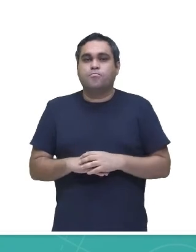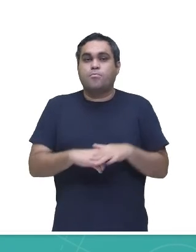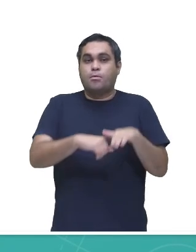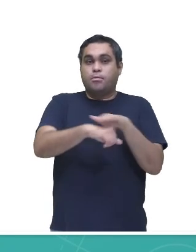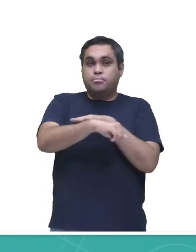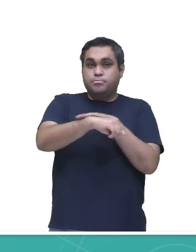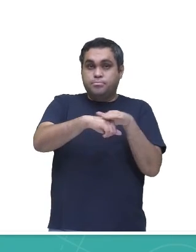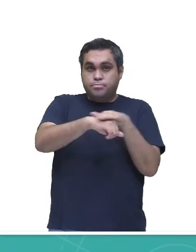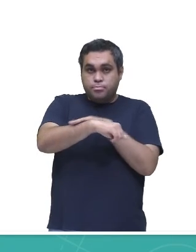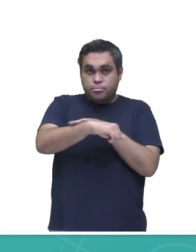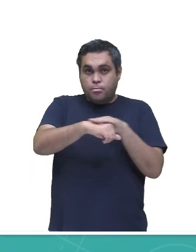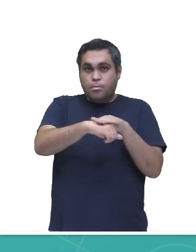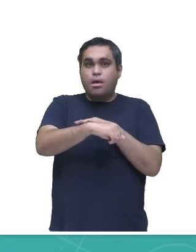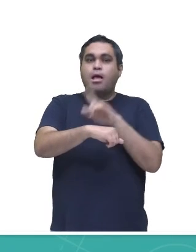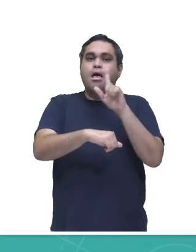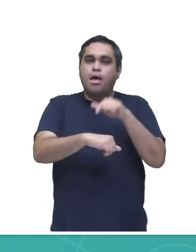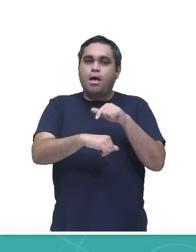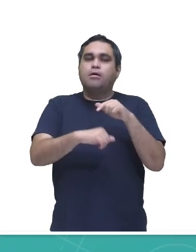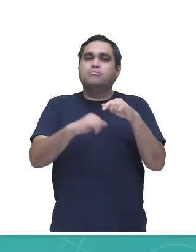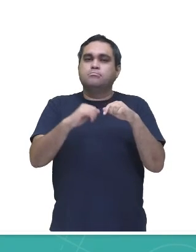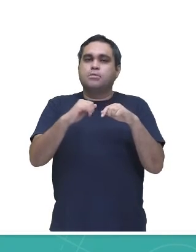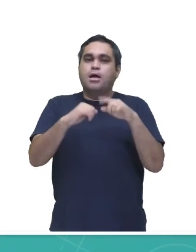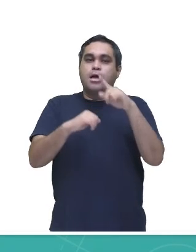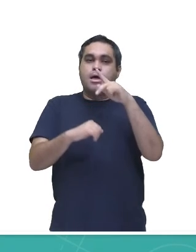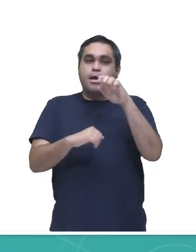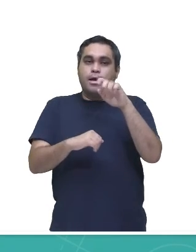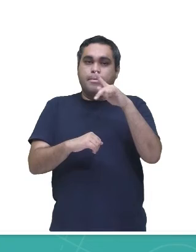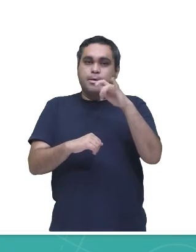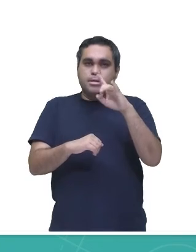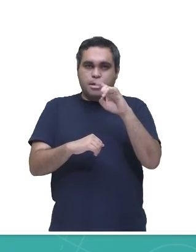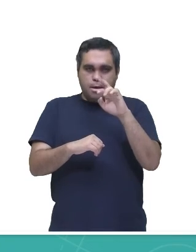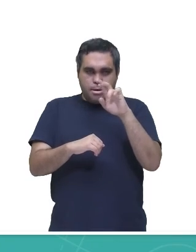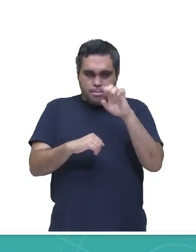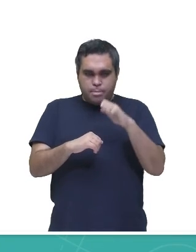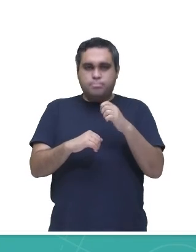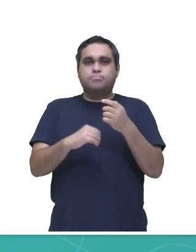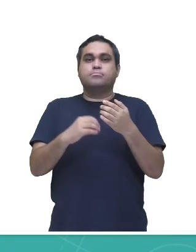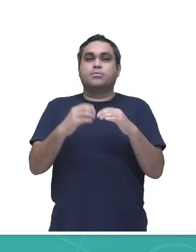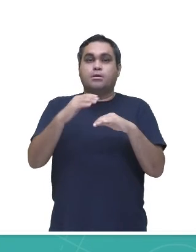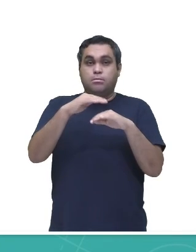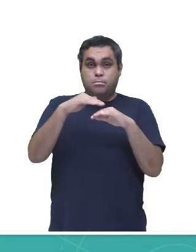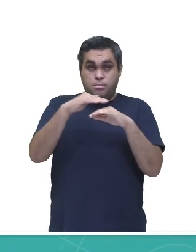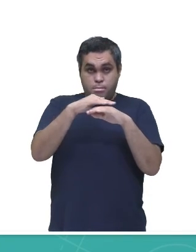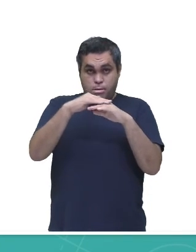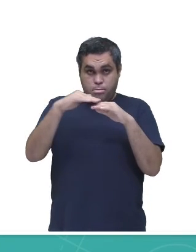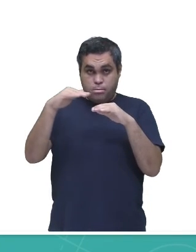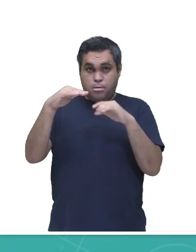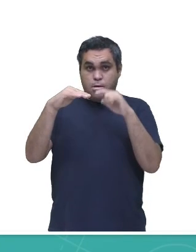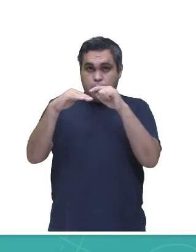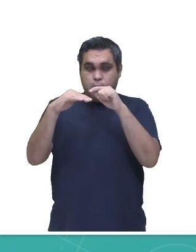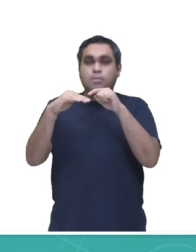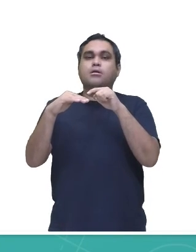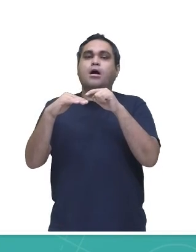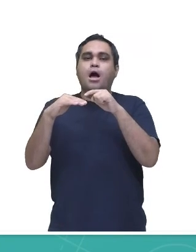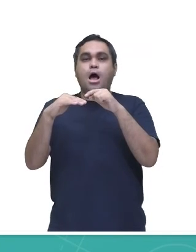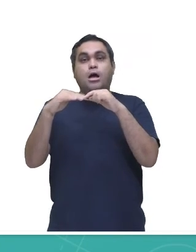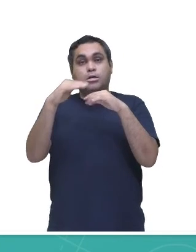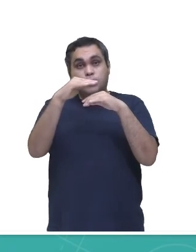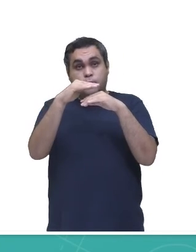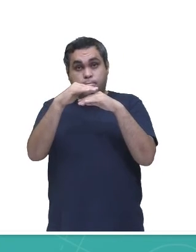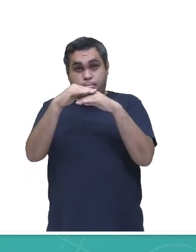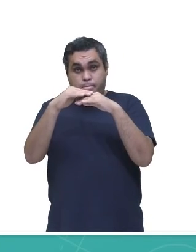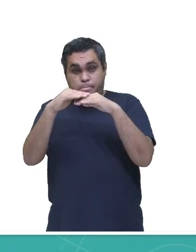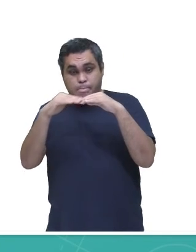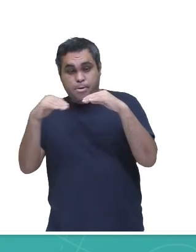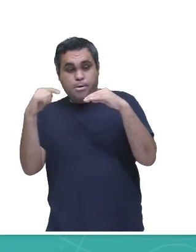mais externa. Então, tudo isso aqui, ó, é a epiderme. Logo abaixo, você vai ter uma outra camada, onde você encontra